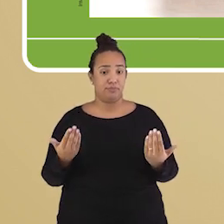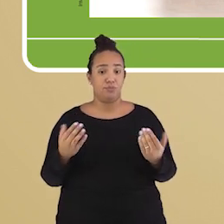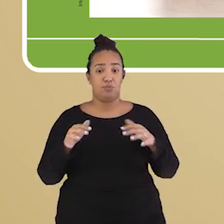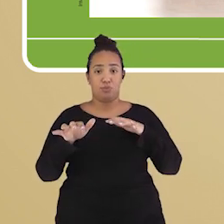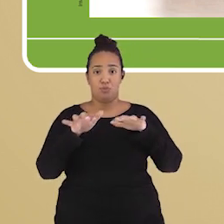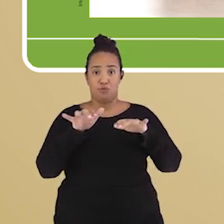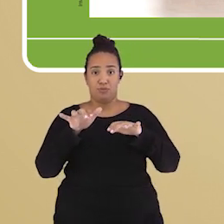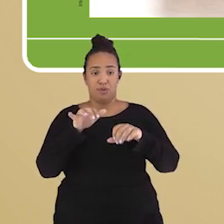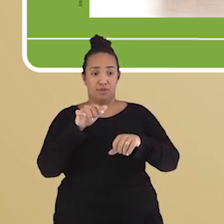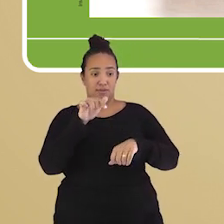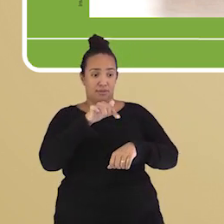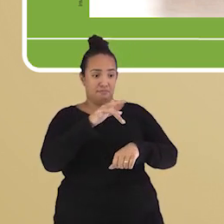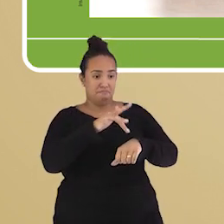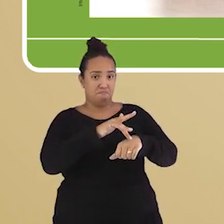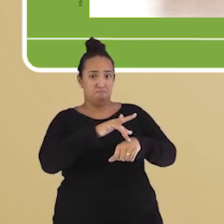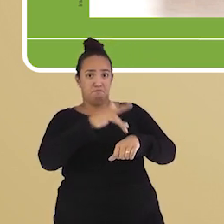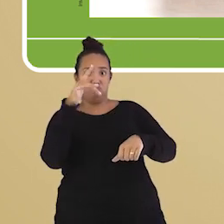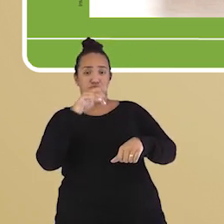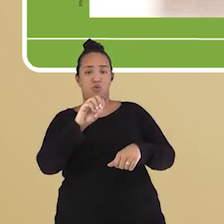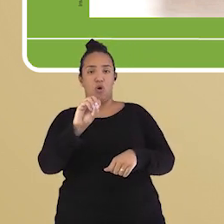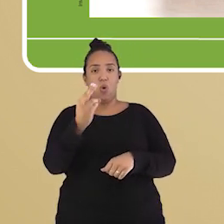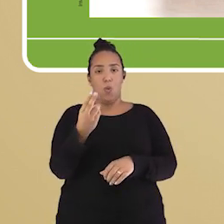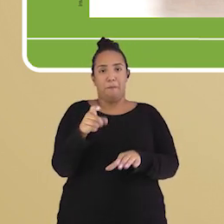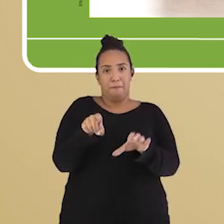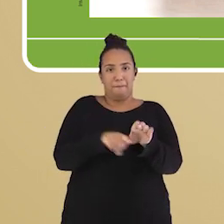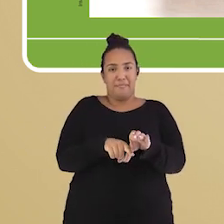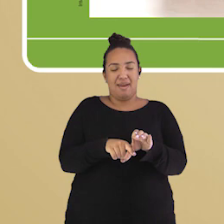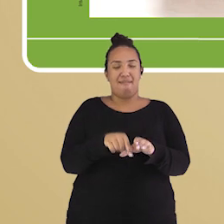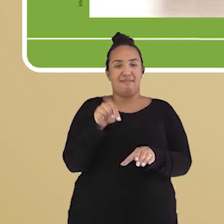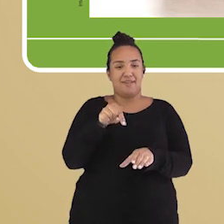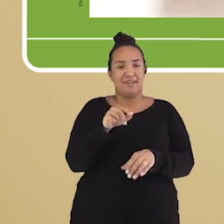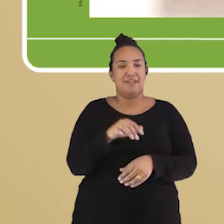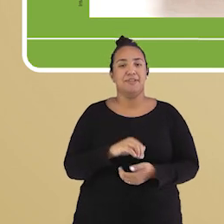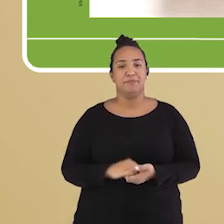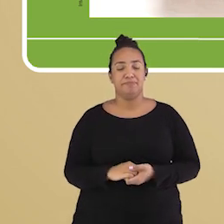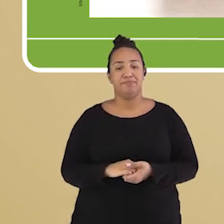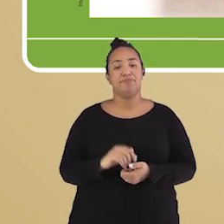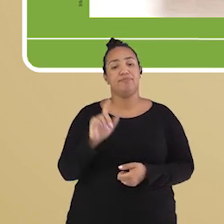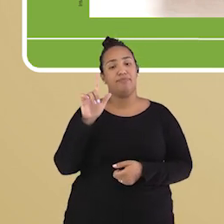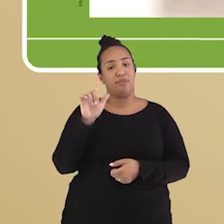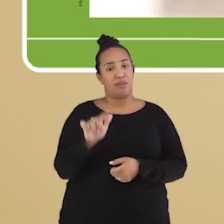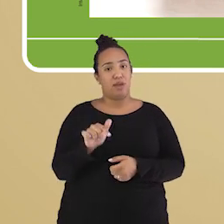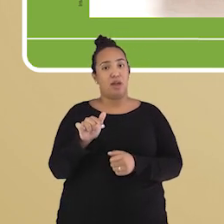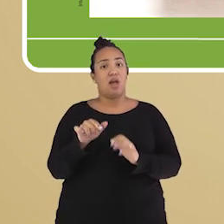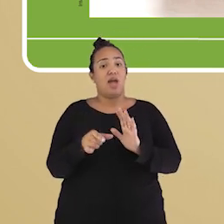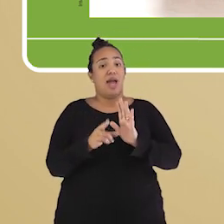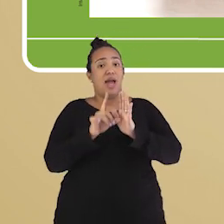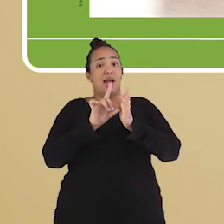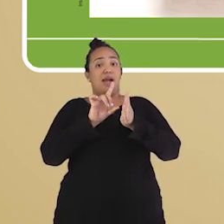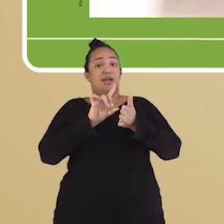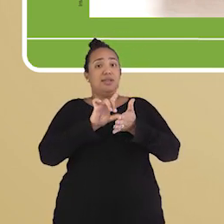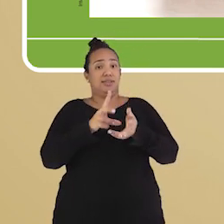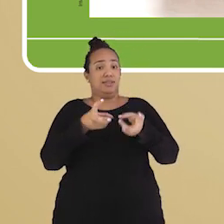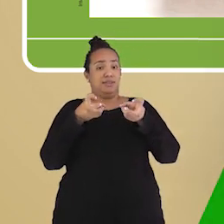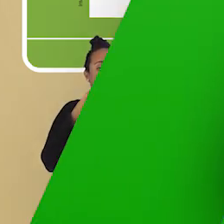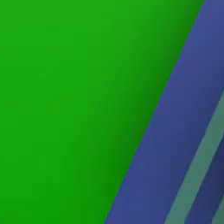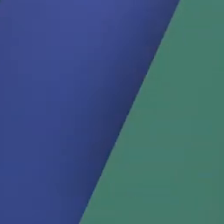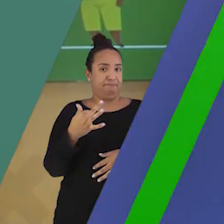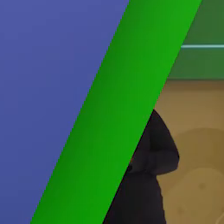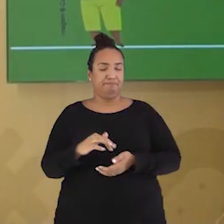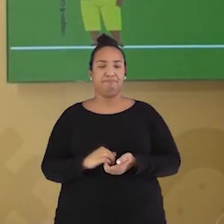de retirada da mão ou do pé que tocou no objeto é realizado antes da percepção de